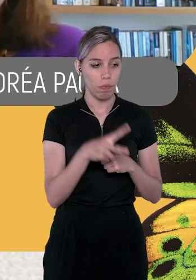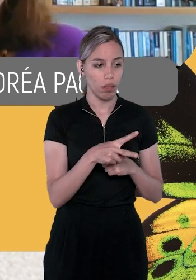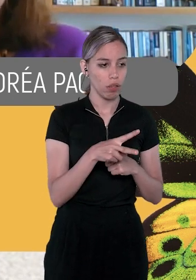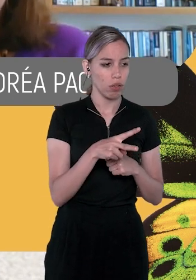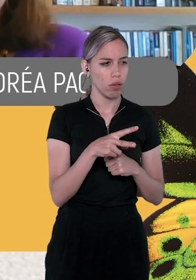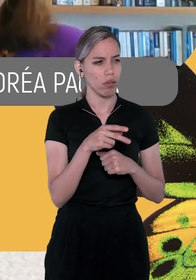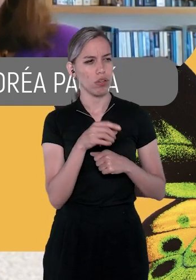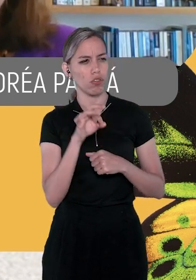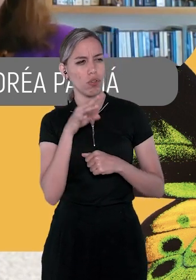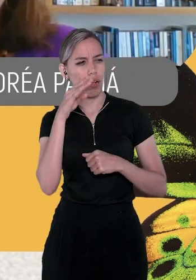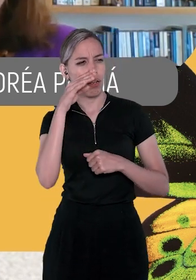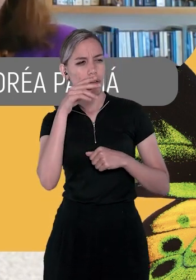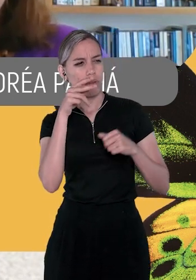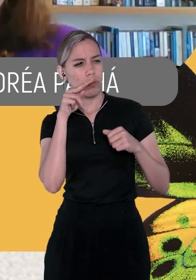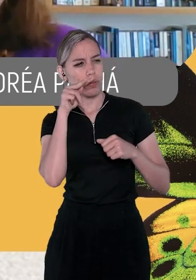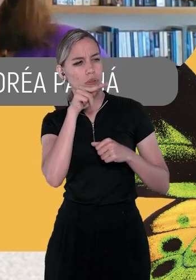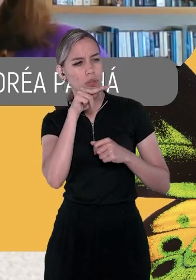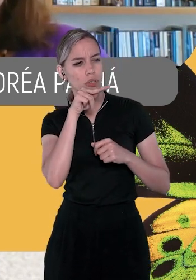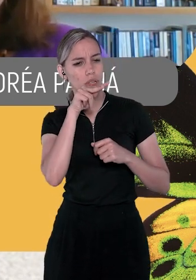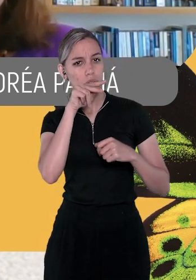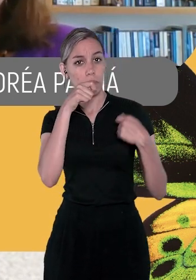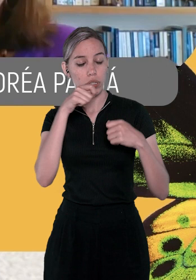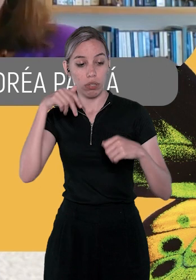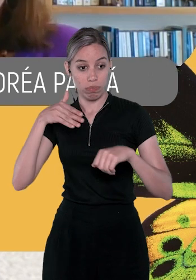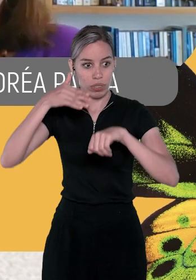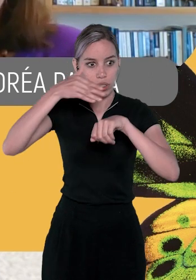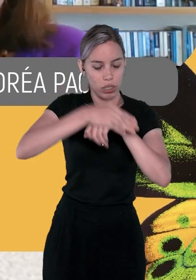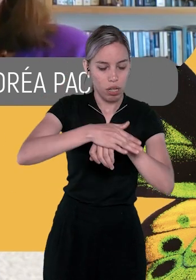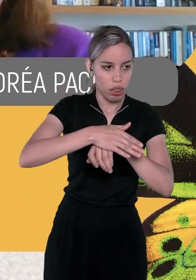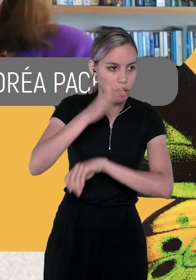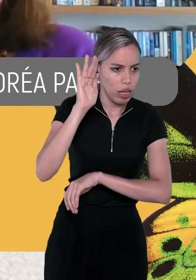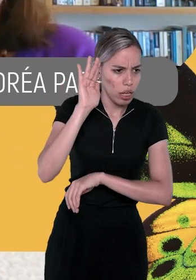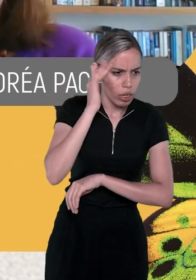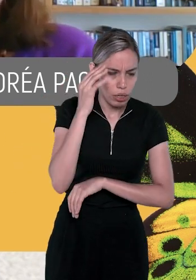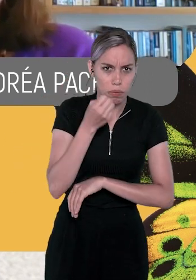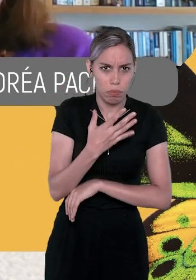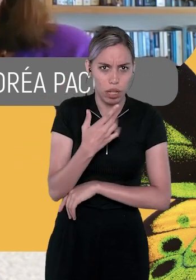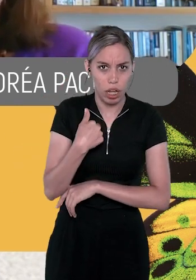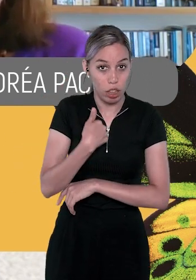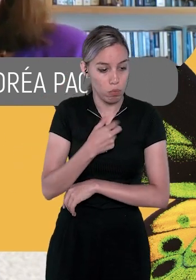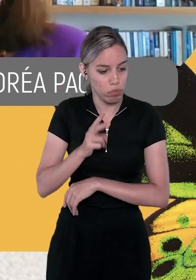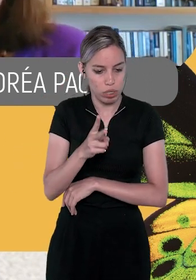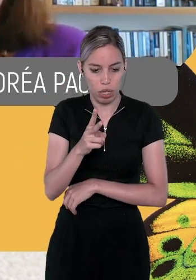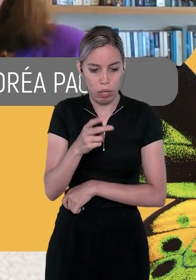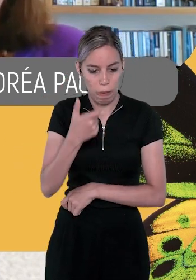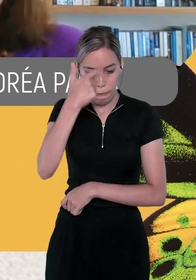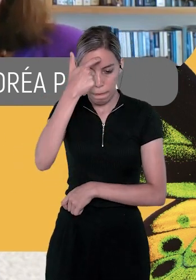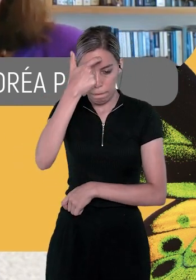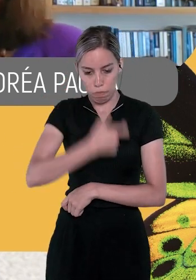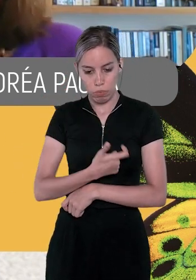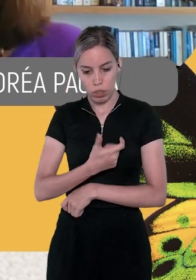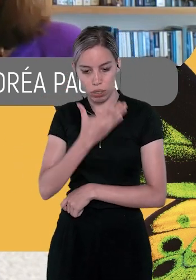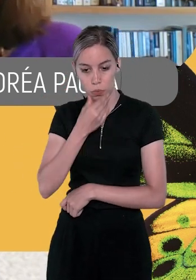olhar. Mas eu sempre vou ser um homem branco. Isso aí não tem jeito, tanto no que diz